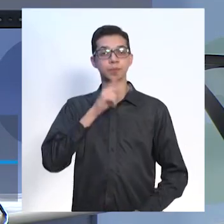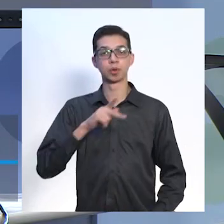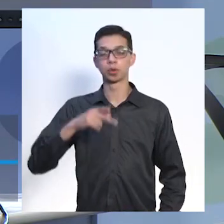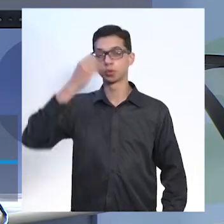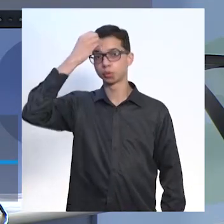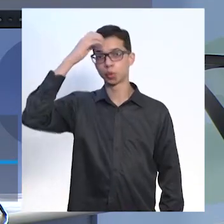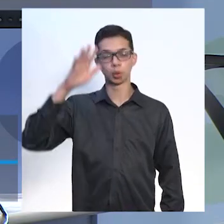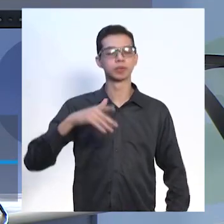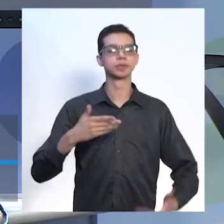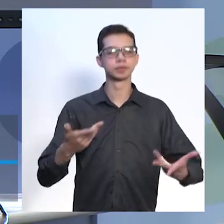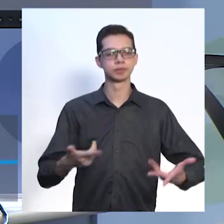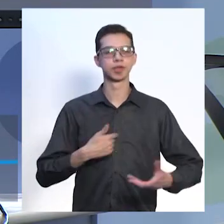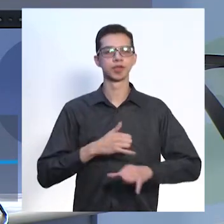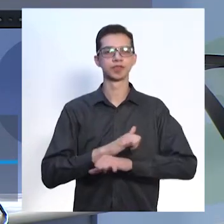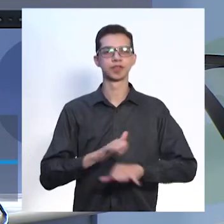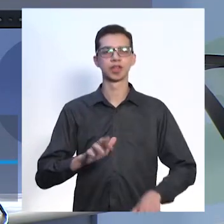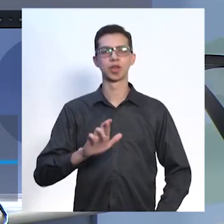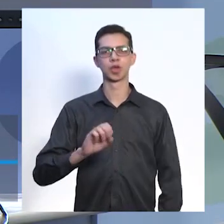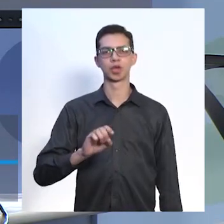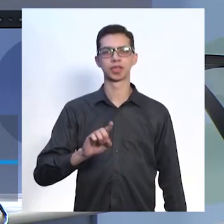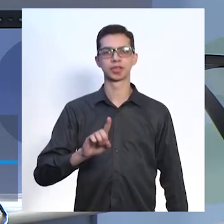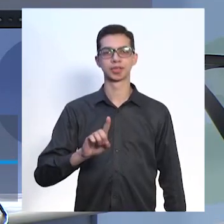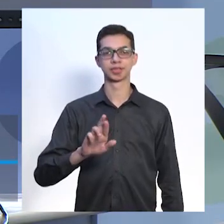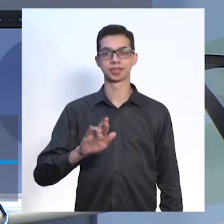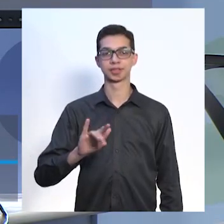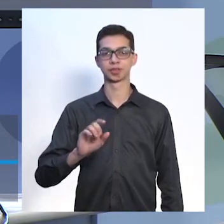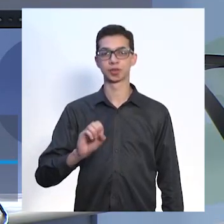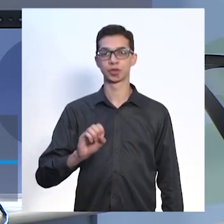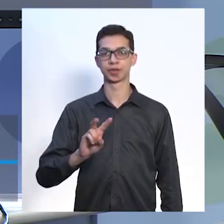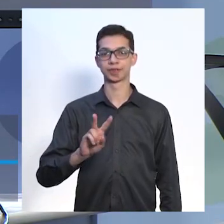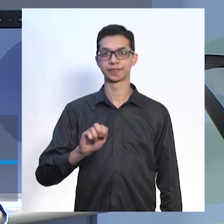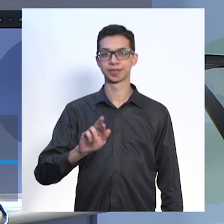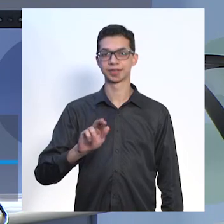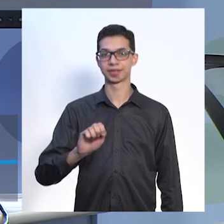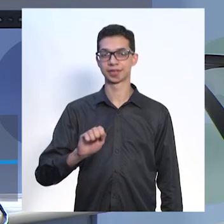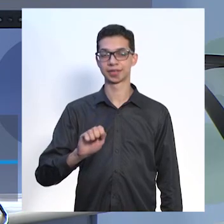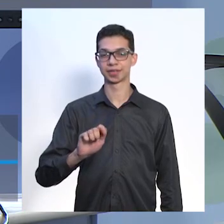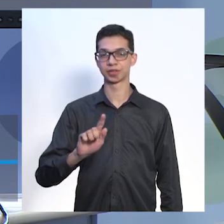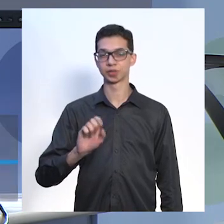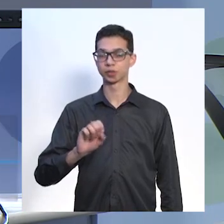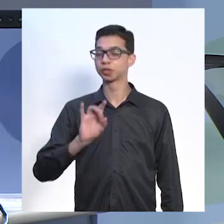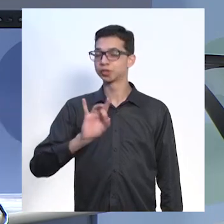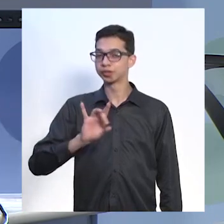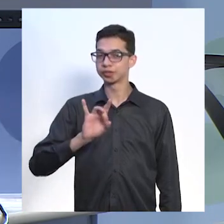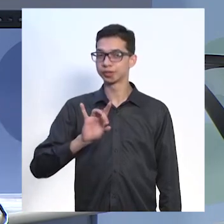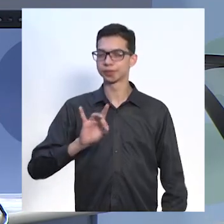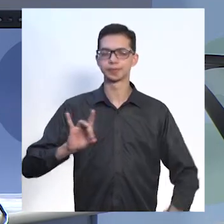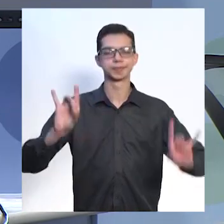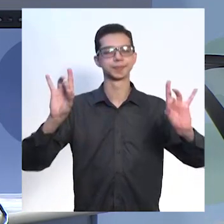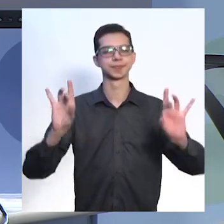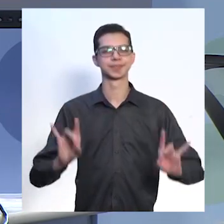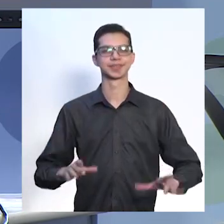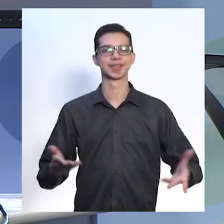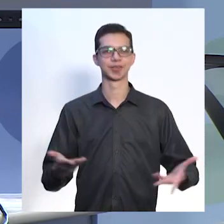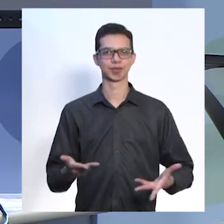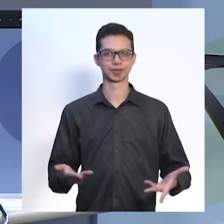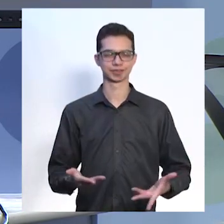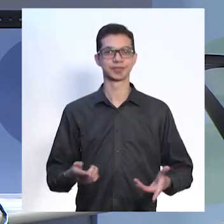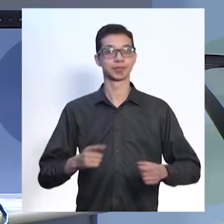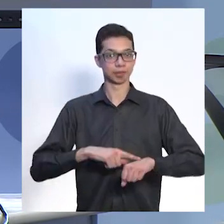Então, Rodrigo Varago, é só para você hoje, especial, hein? Se der tempo, eu mando os outros no final da aula. Bom, bora